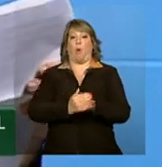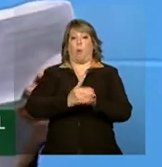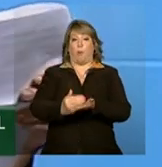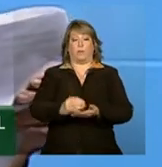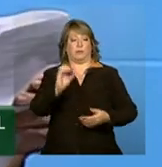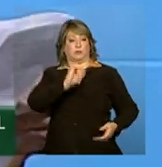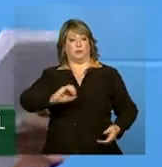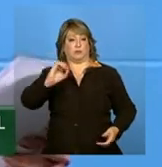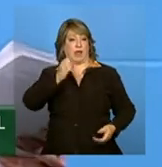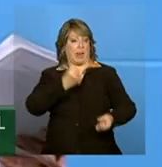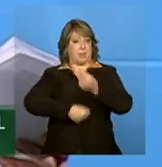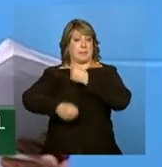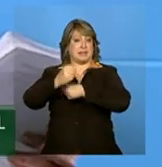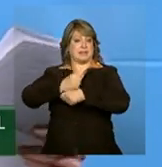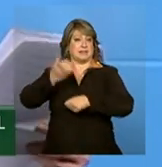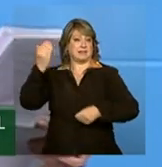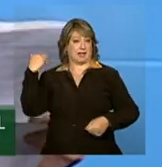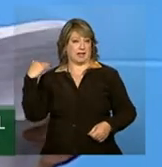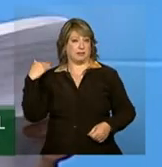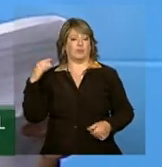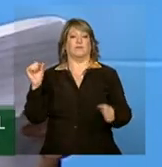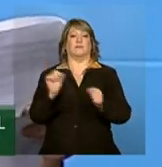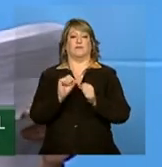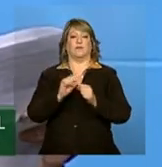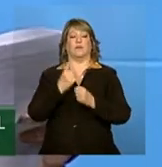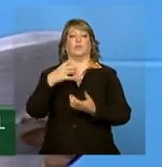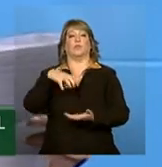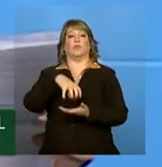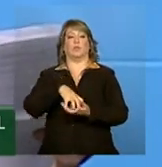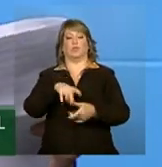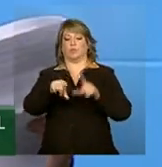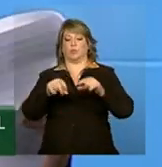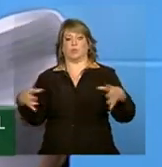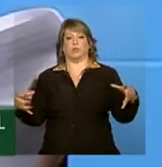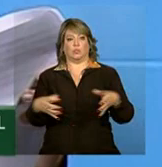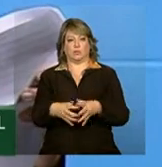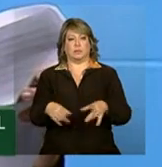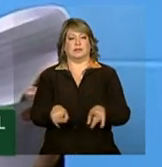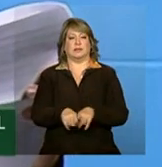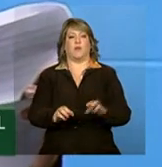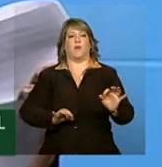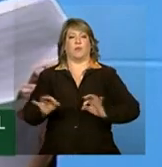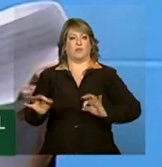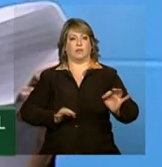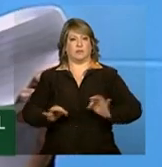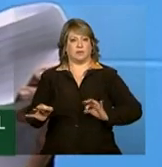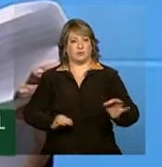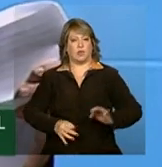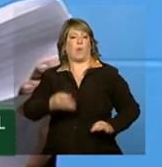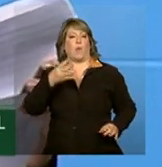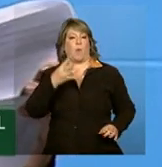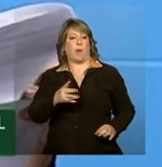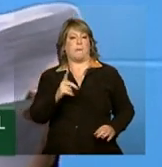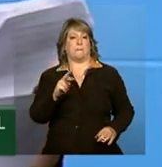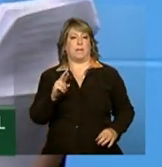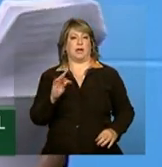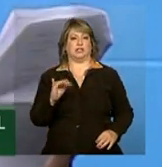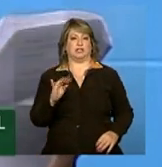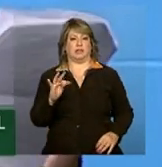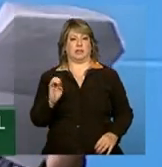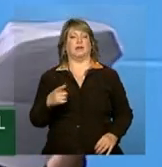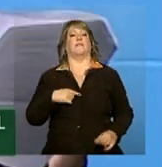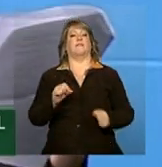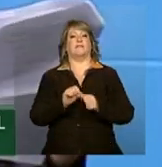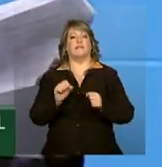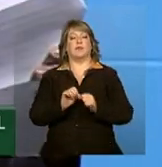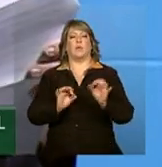ano passado, foi montada uma comissão, foi uma comissão organizadora, quadripartite, que estabeleceu